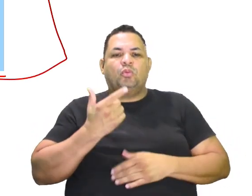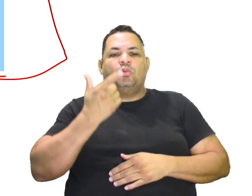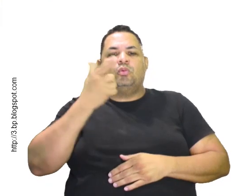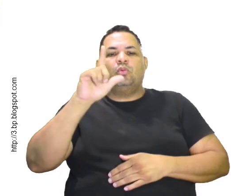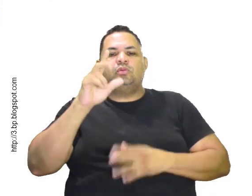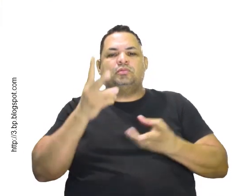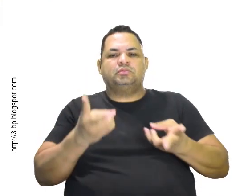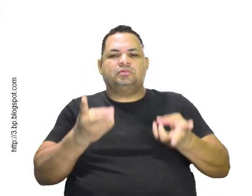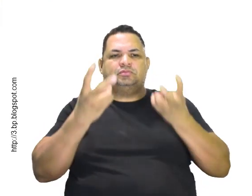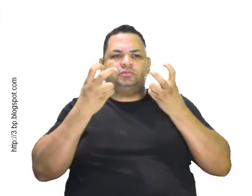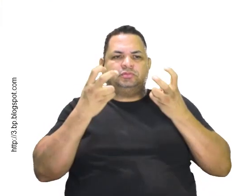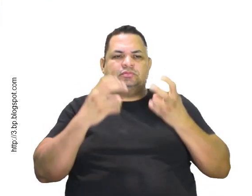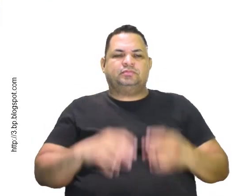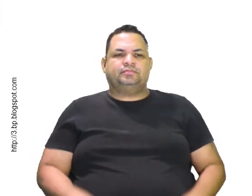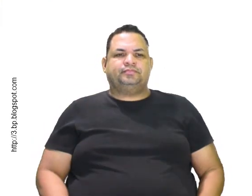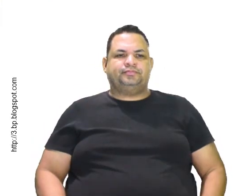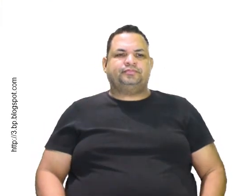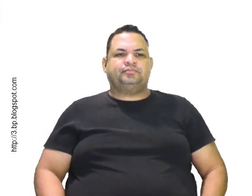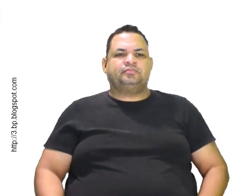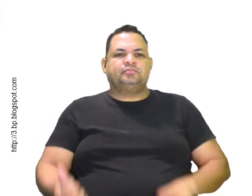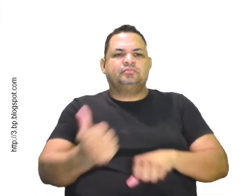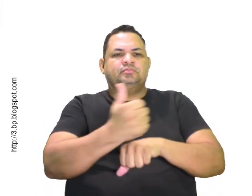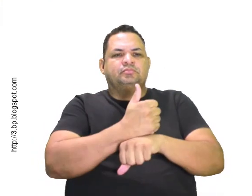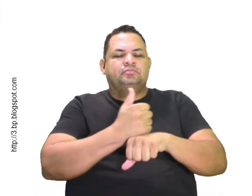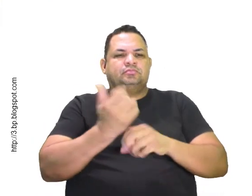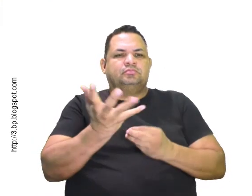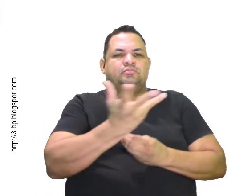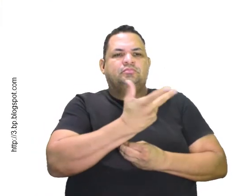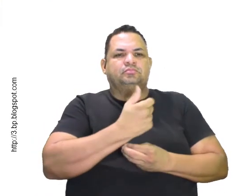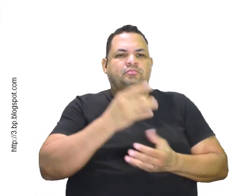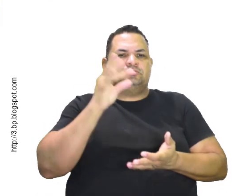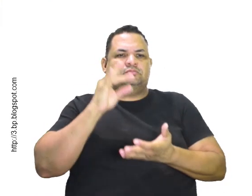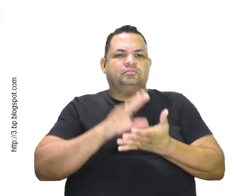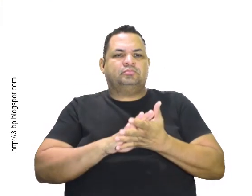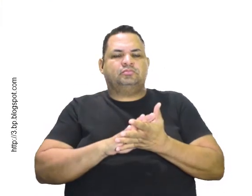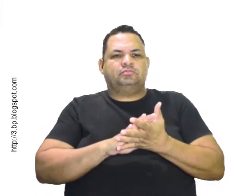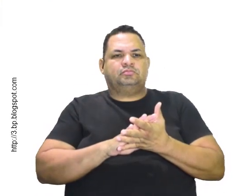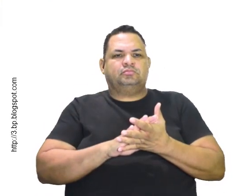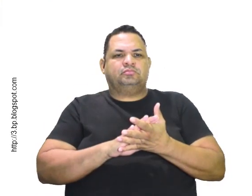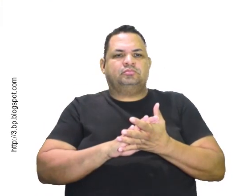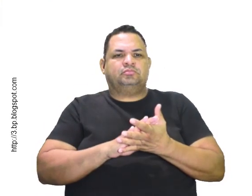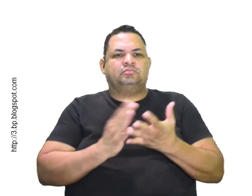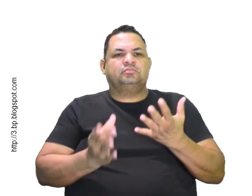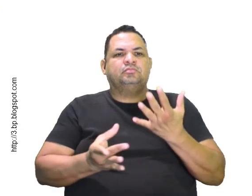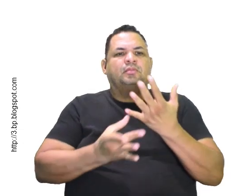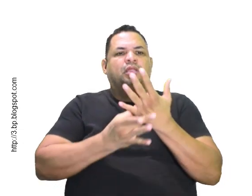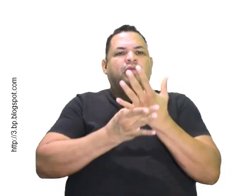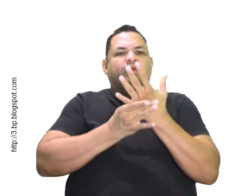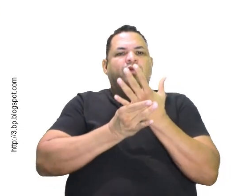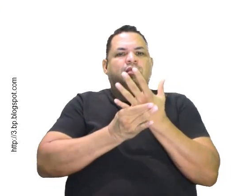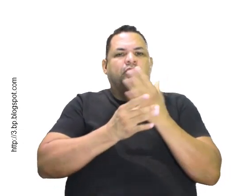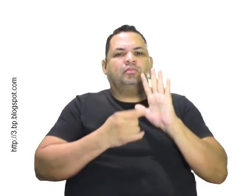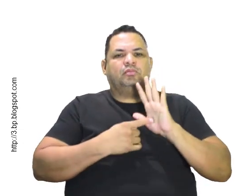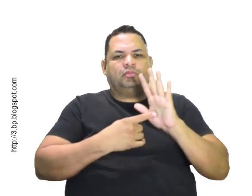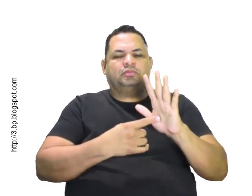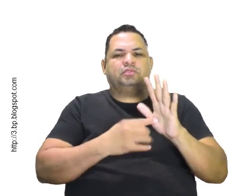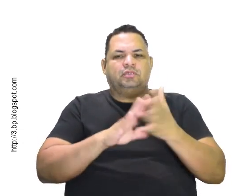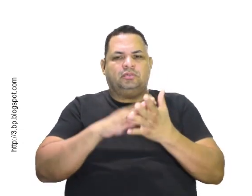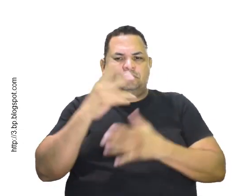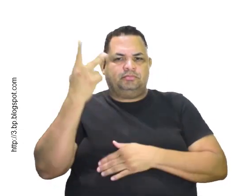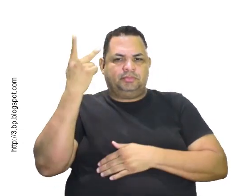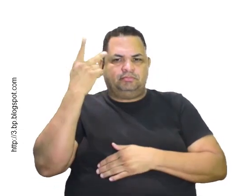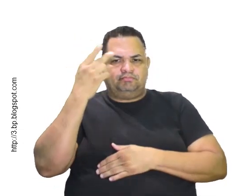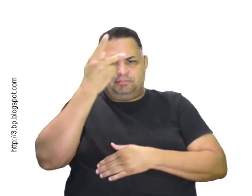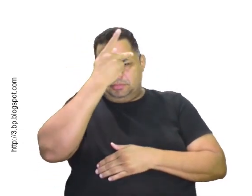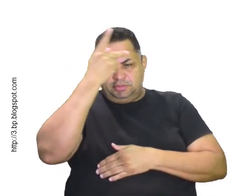outra percepção. Então, os artistas realistas optaram por retratar pessoas comuns,